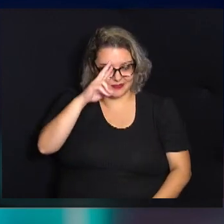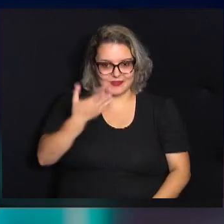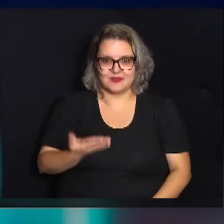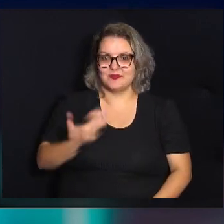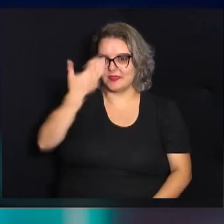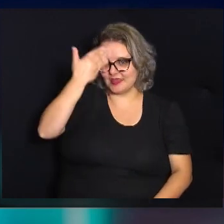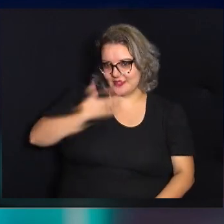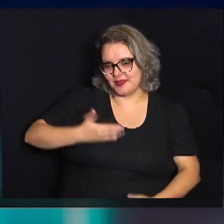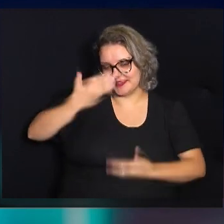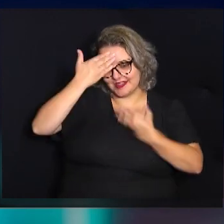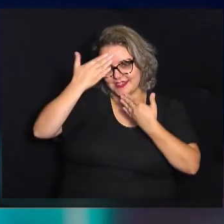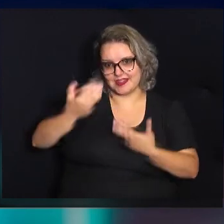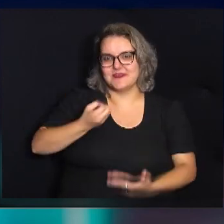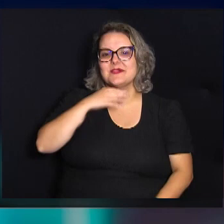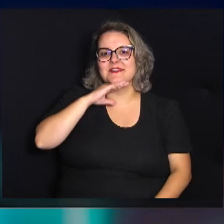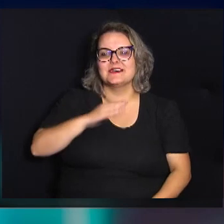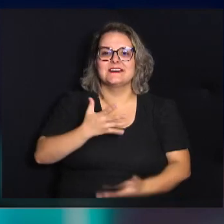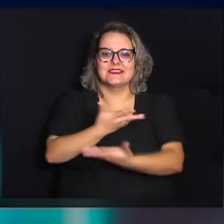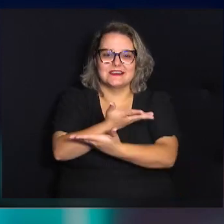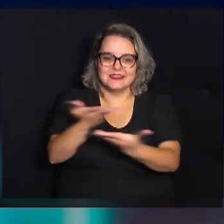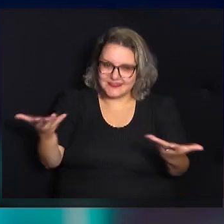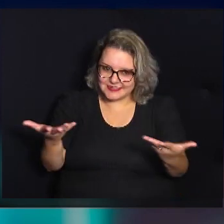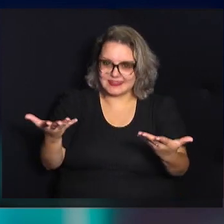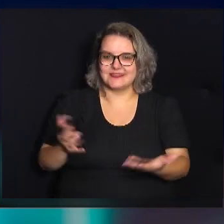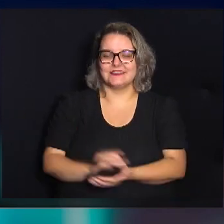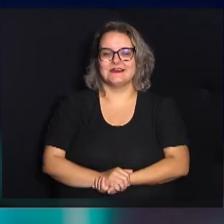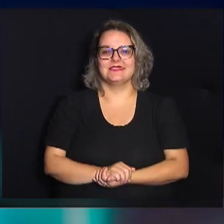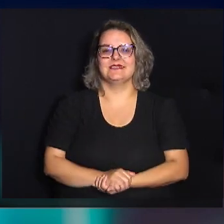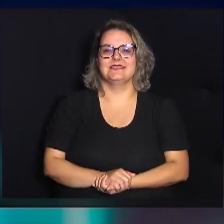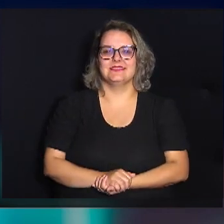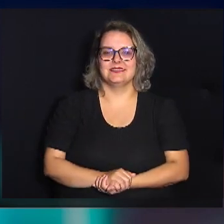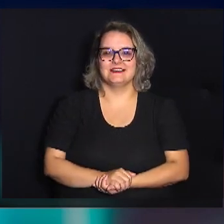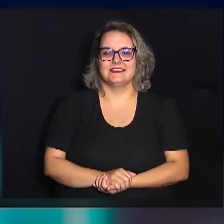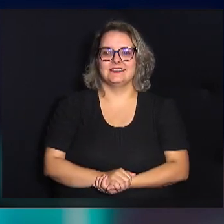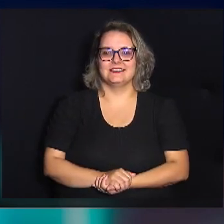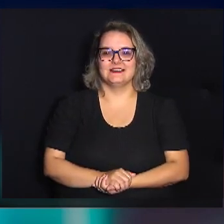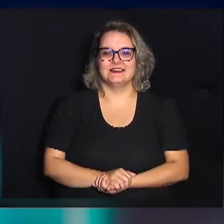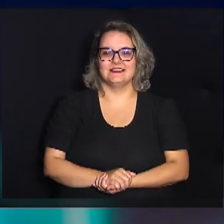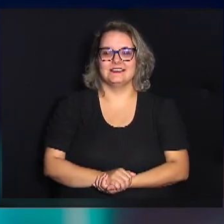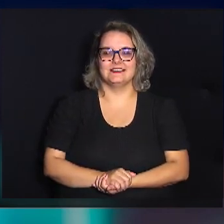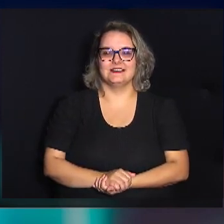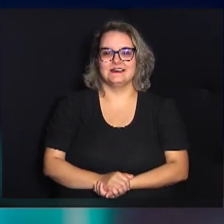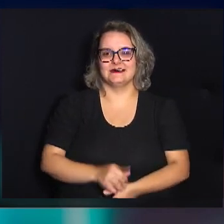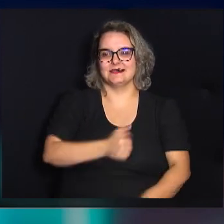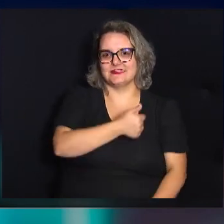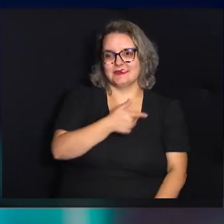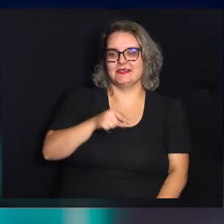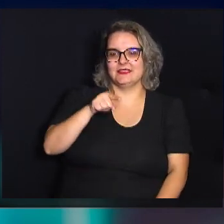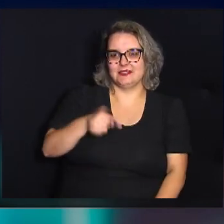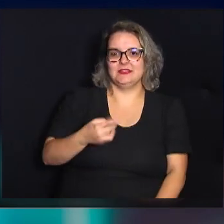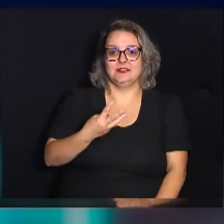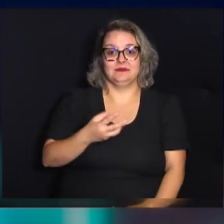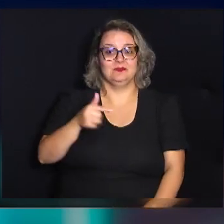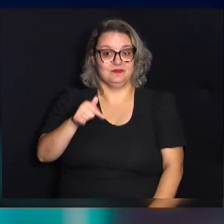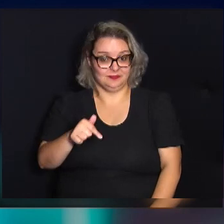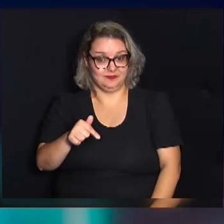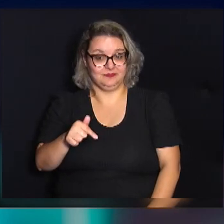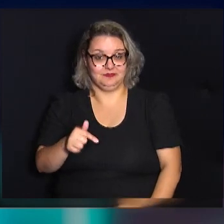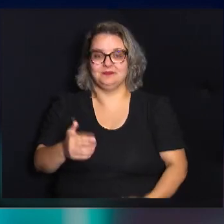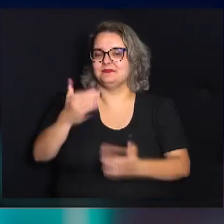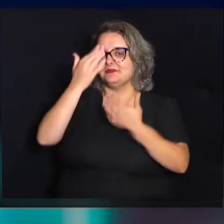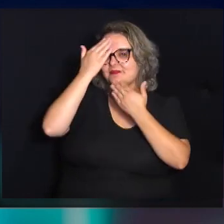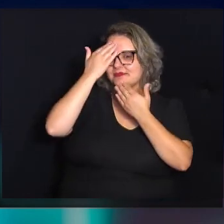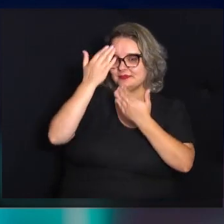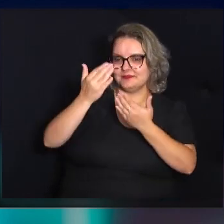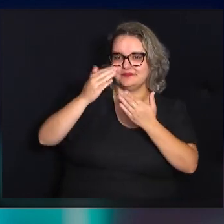ano. Em 2050, Belém terá 222 dias. É impossível, num